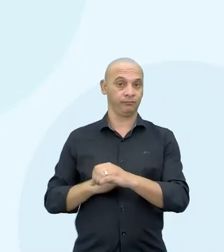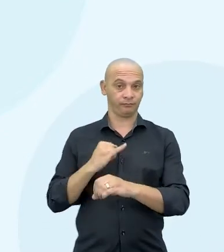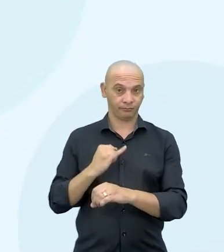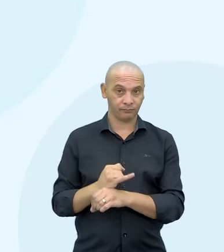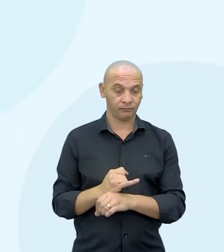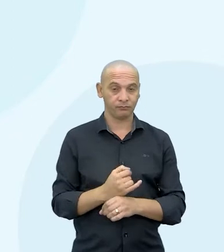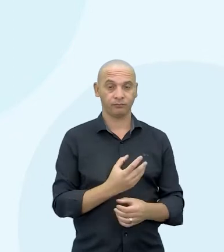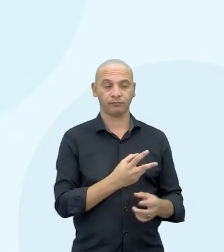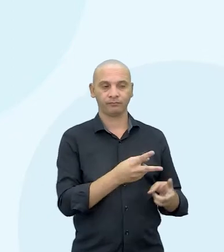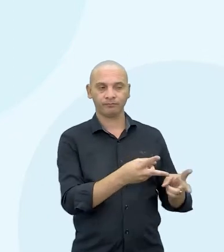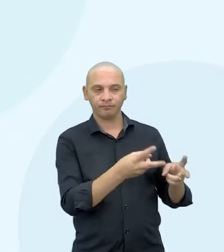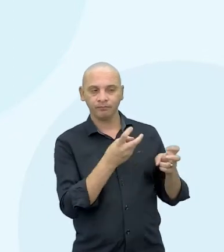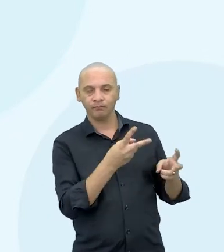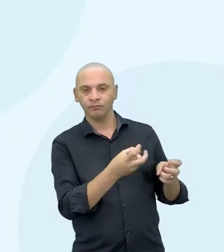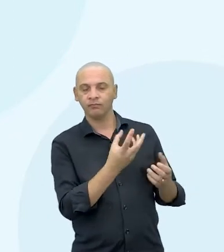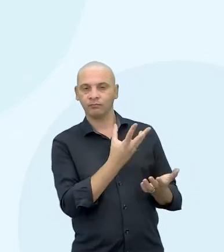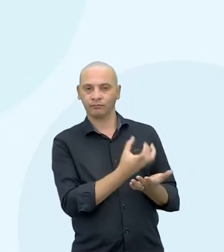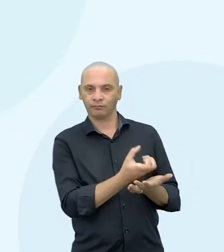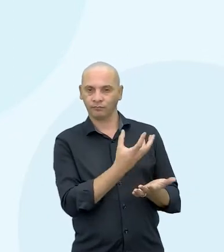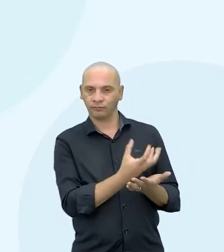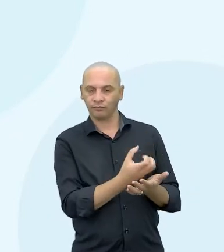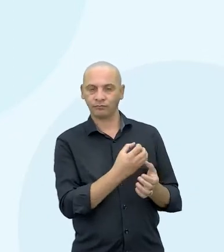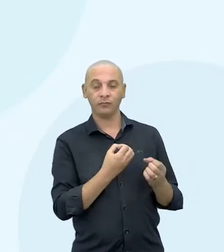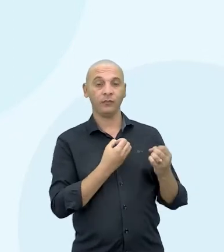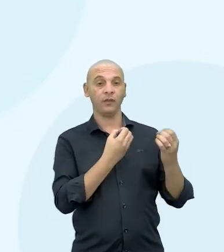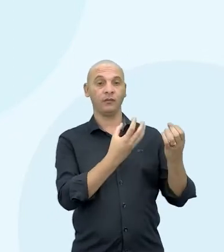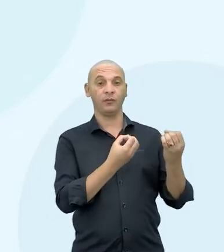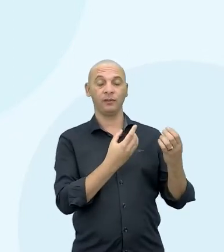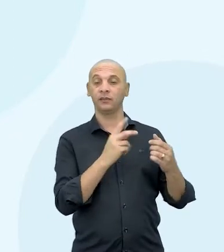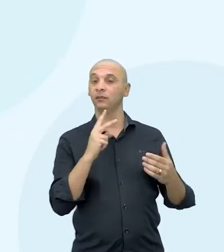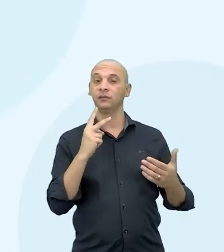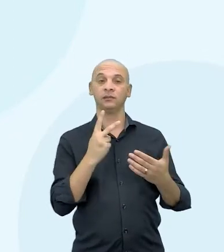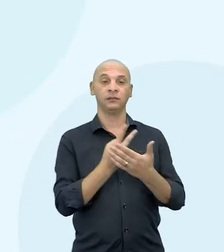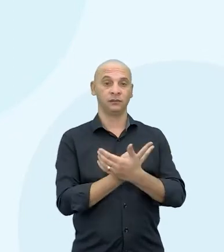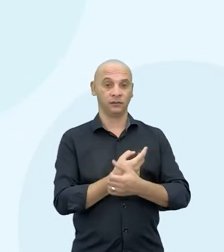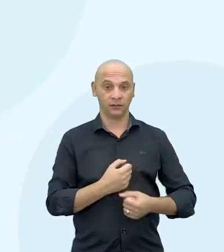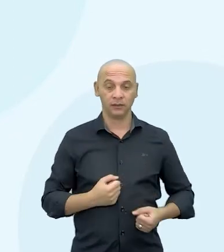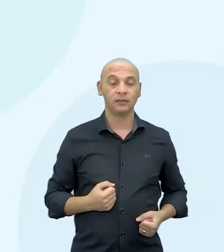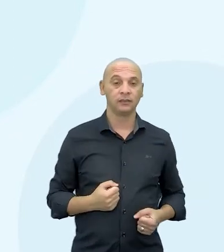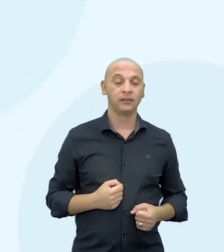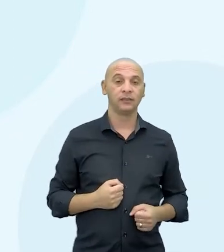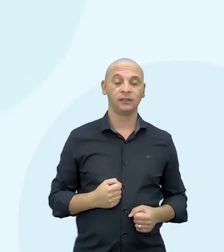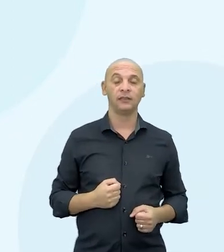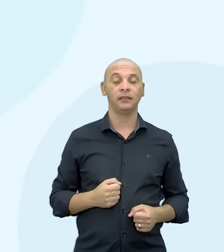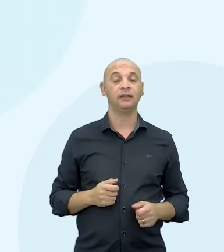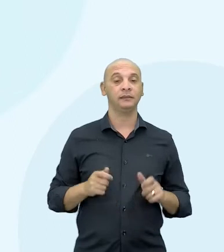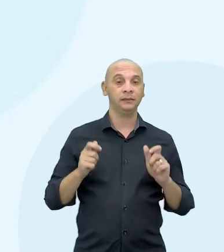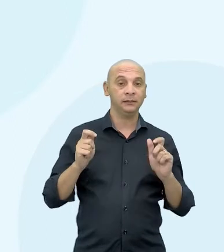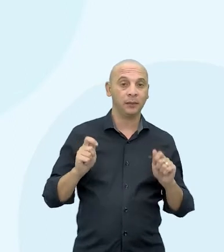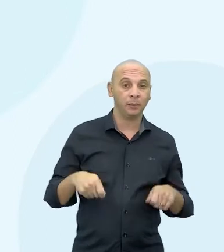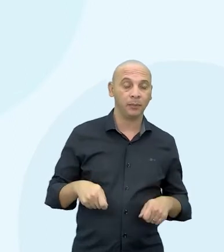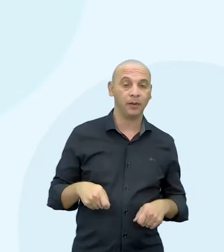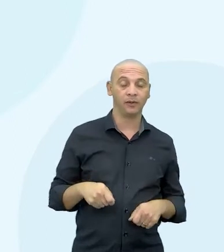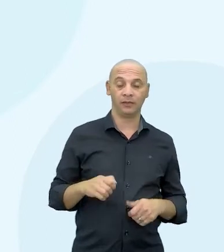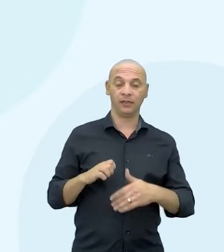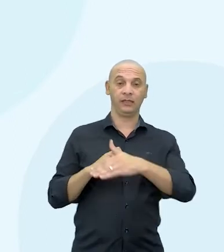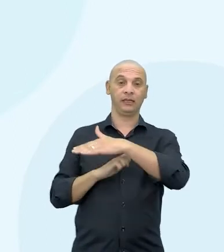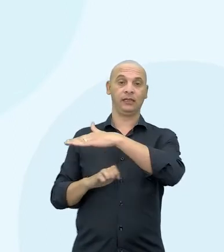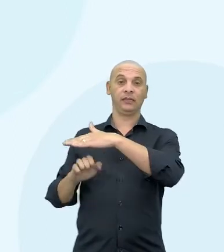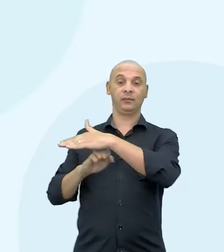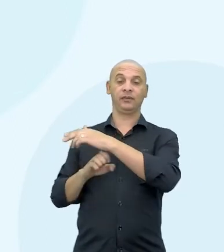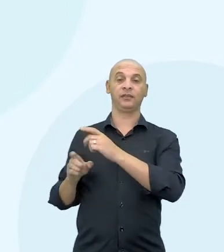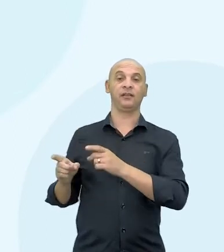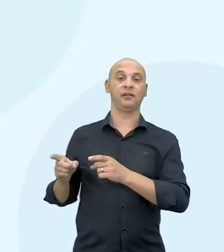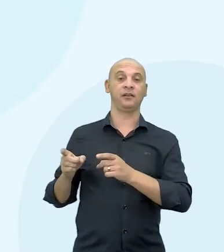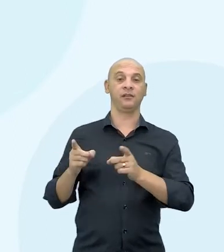esse capitalismo de vigilância, haverá um momento, diz a Zuboff, em que será possível que a empresa que vendeu o